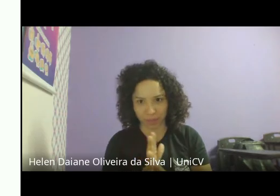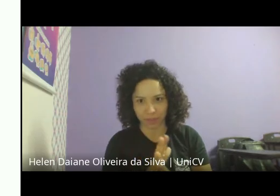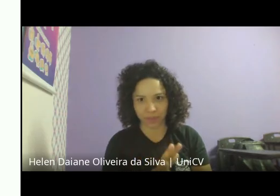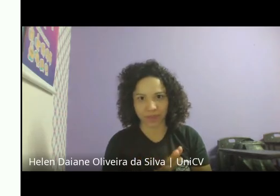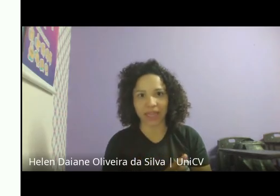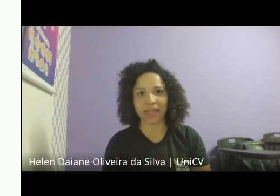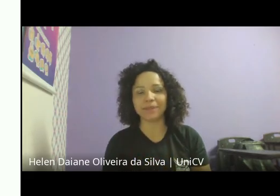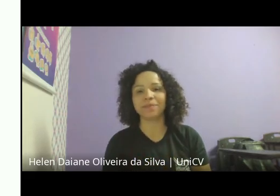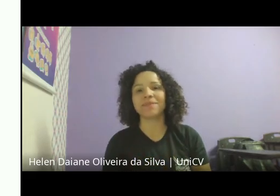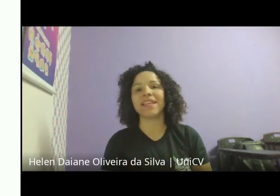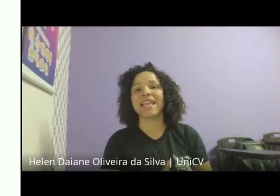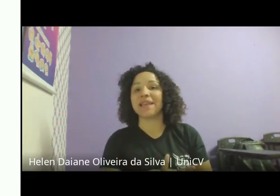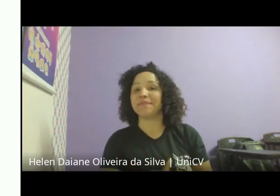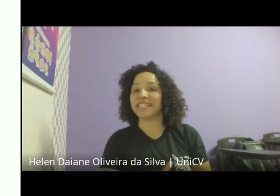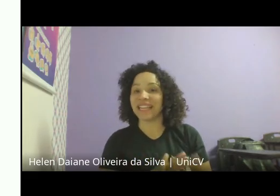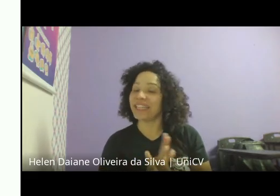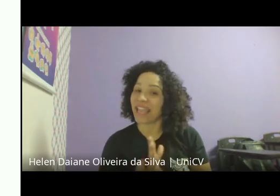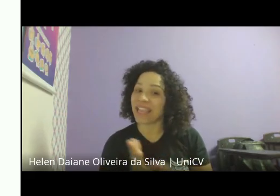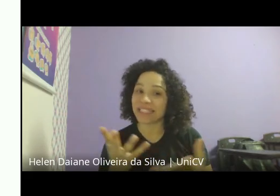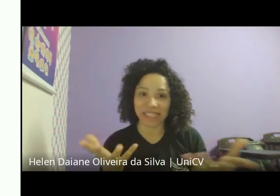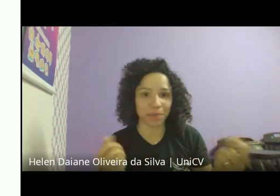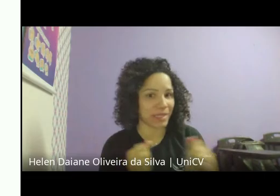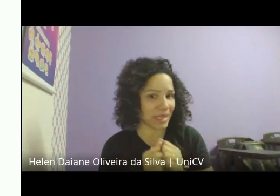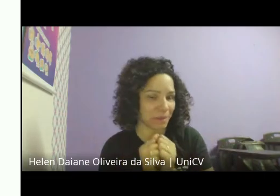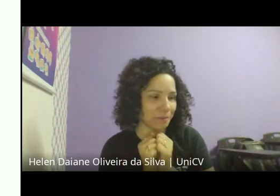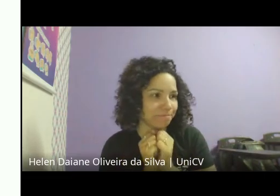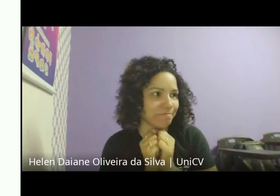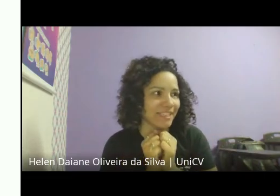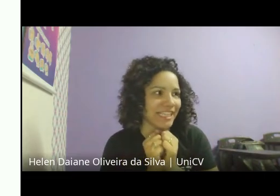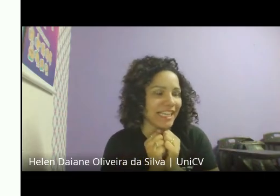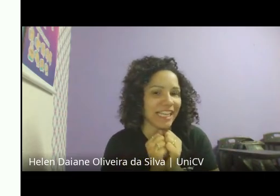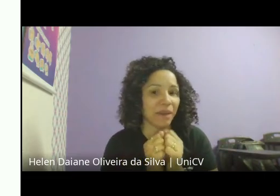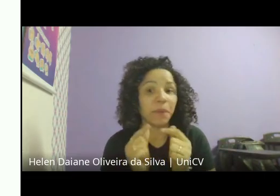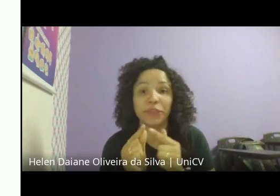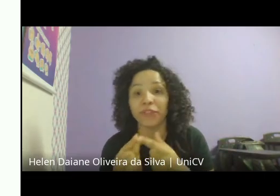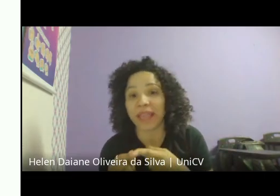tempo, tá? Mas ela tem, assim, por exemplo,